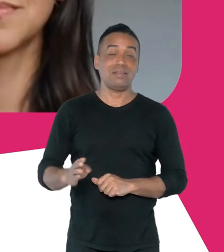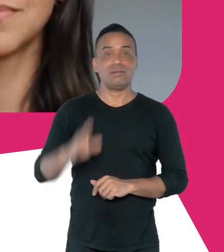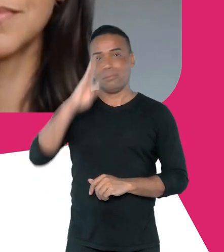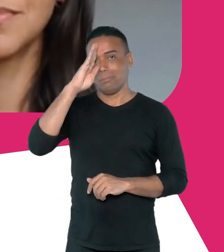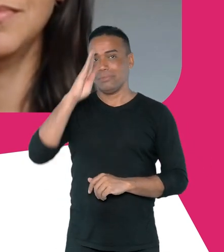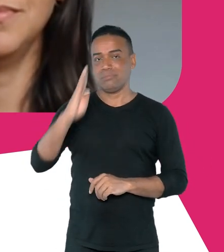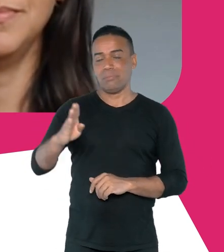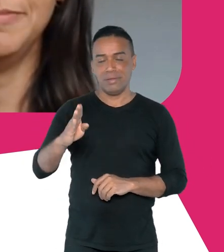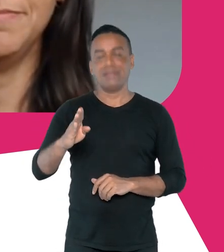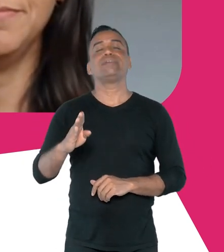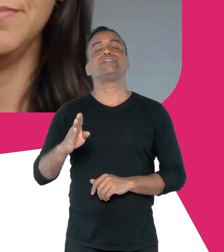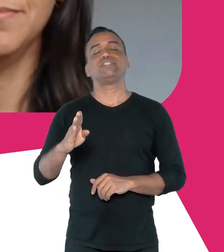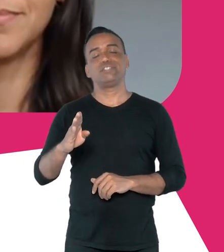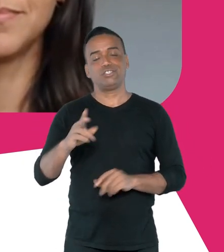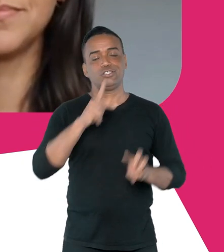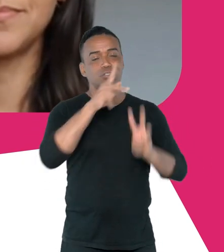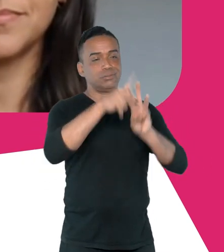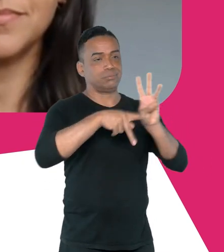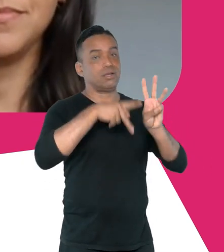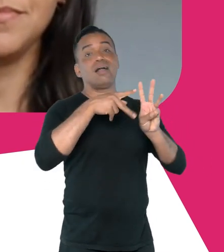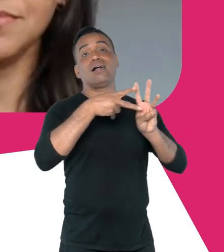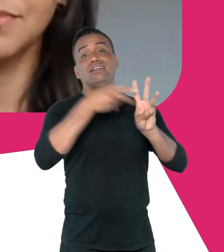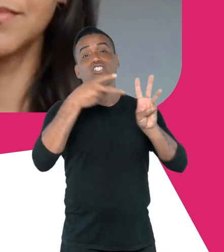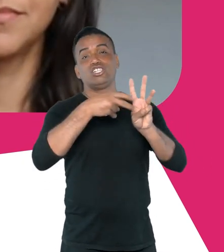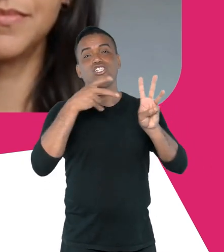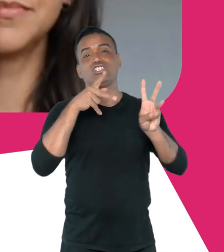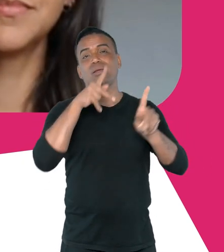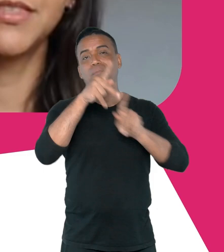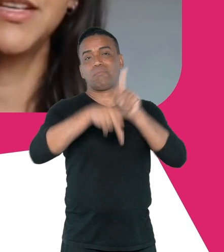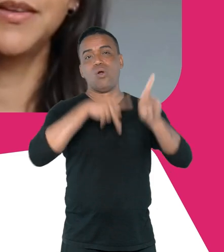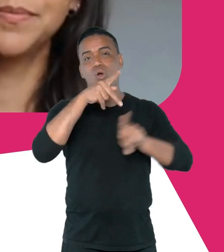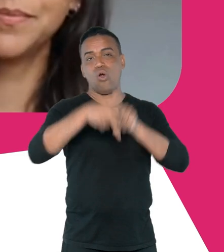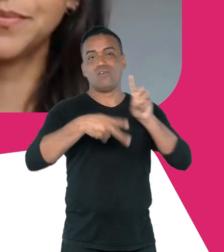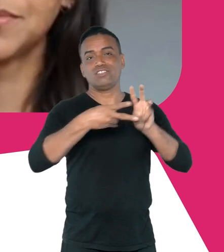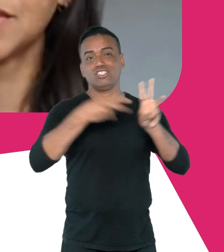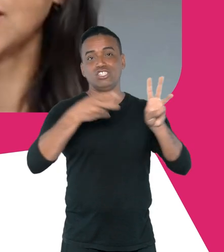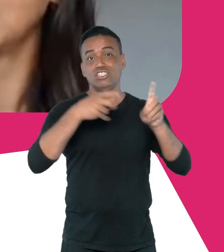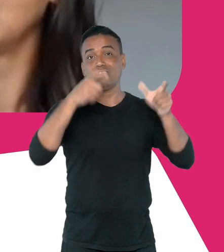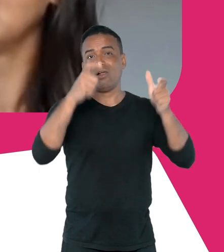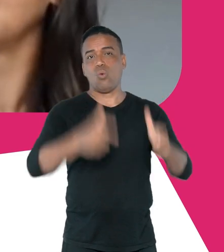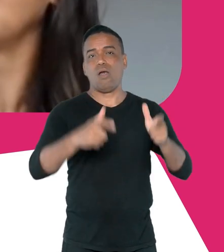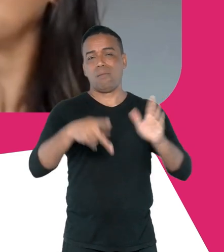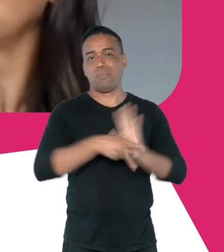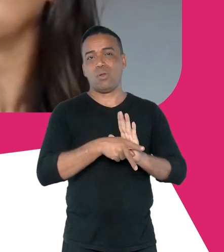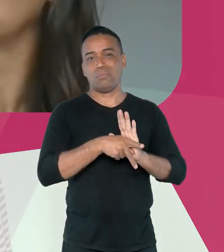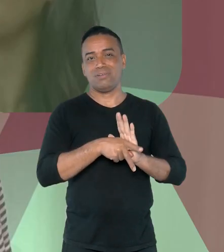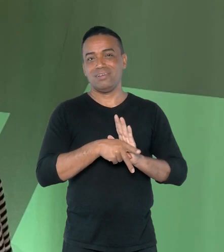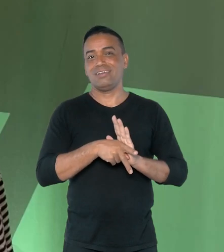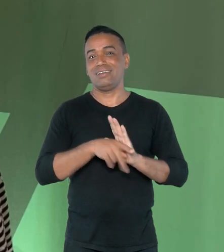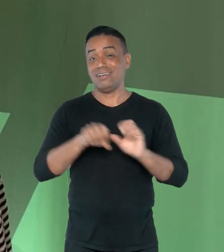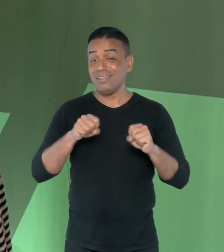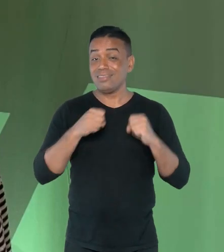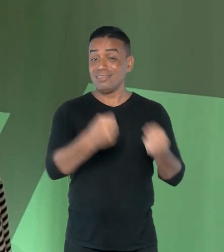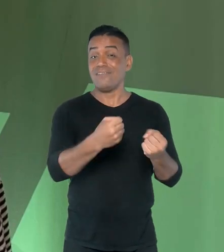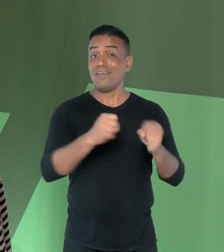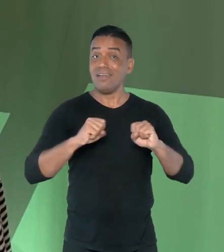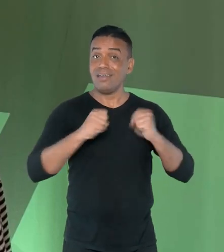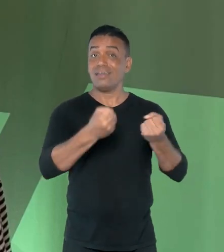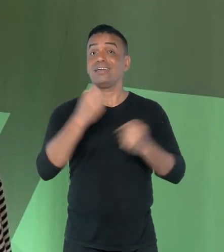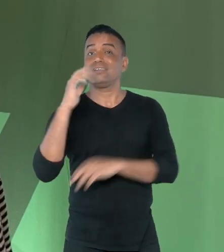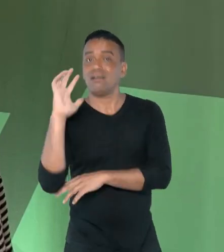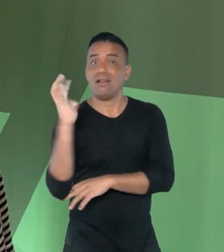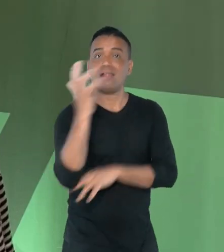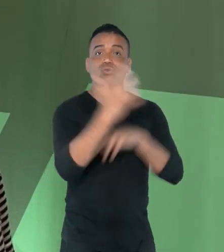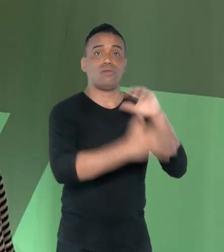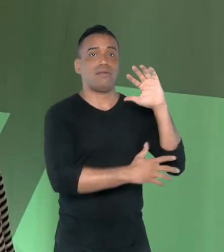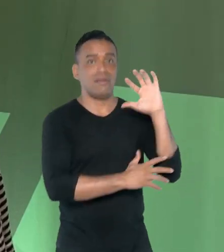a batalha dos povos indígenas por território, principalmente, né, por essa defesa do meio